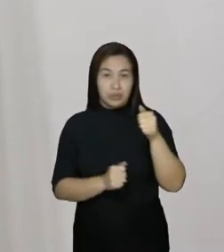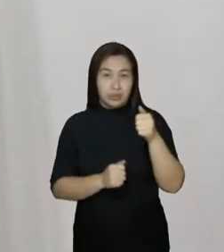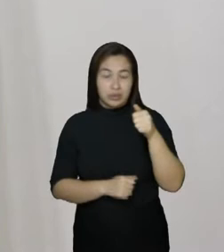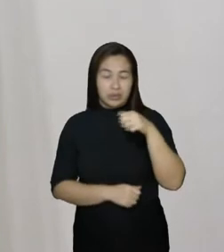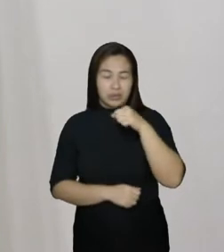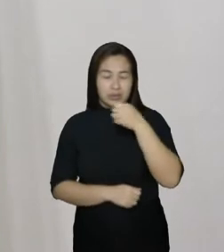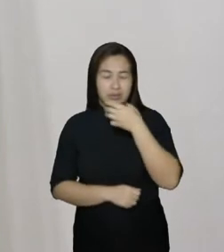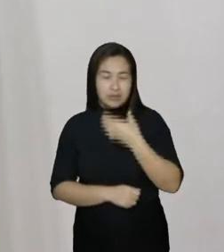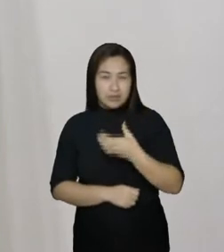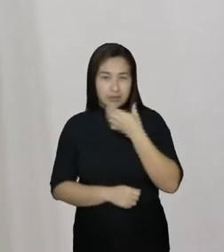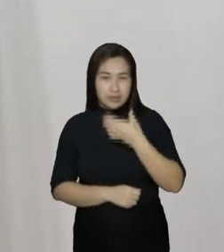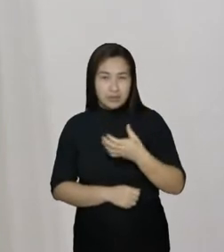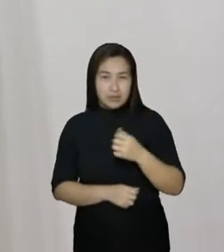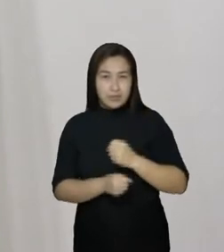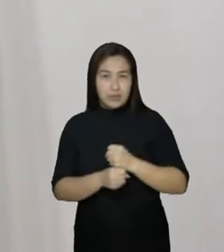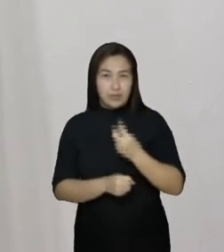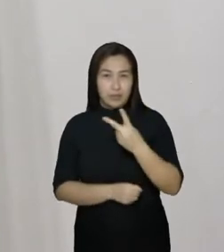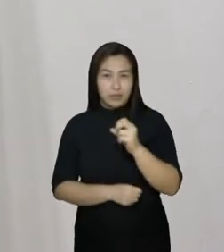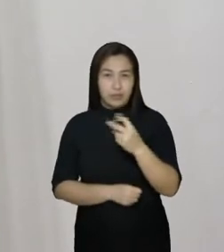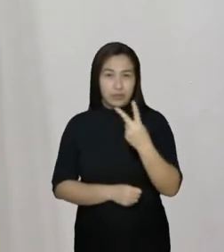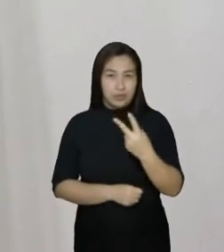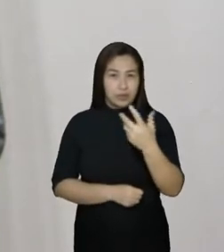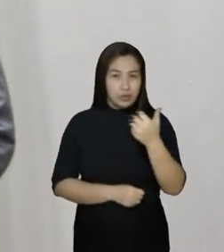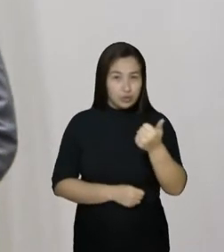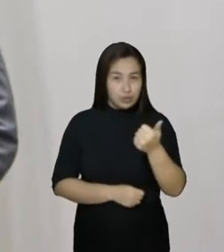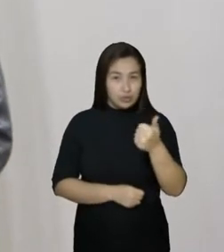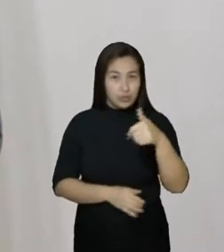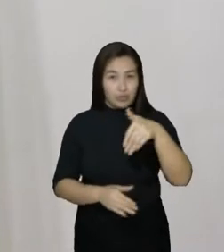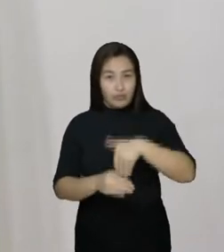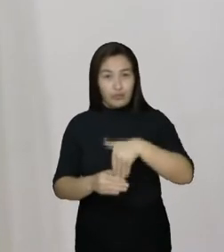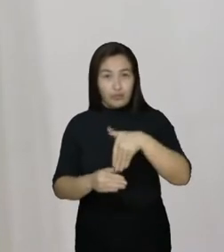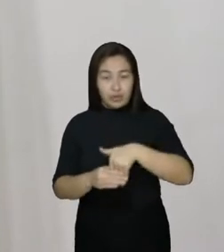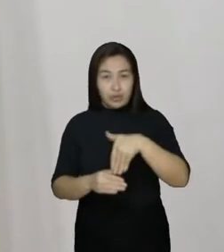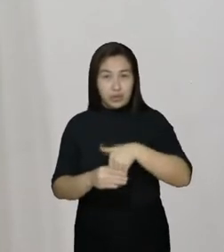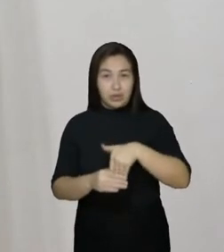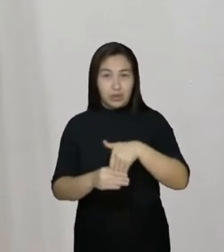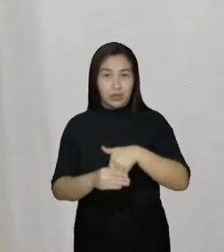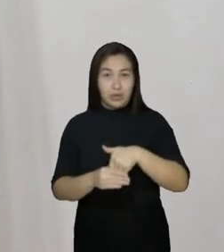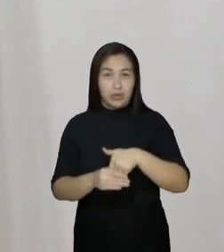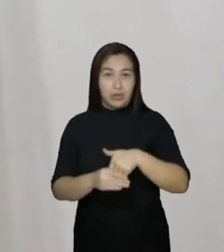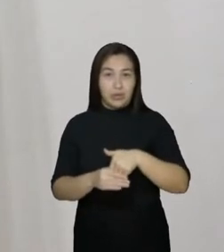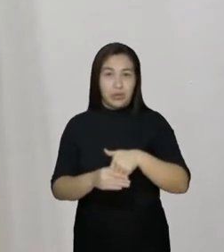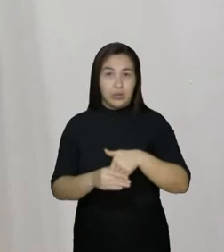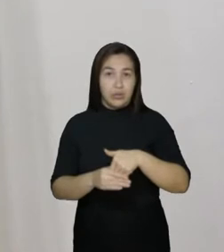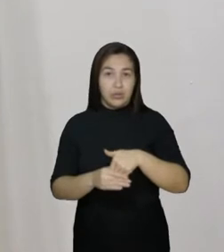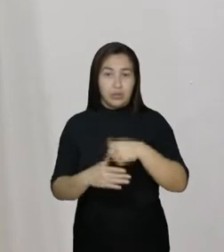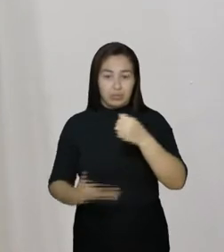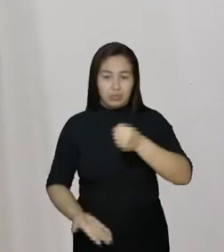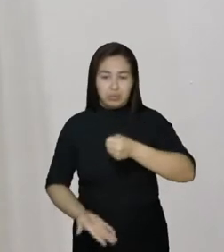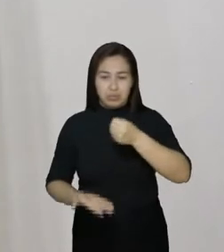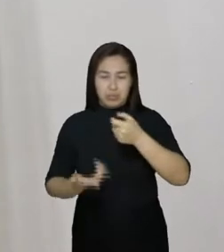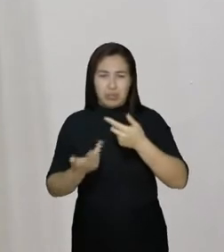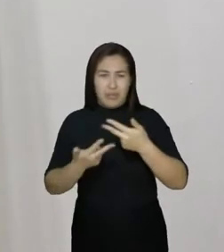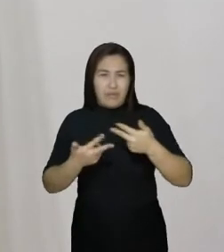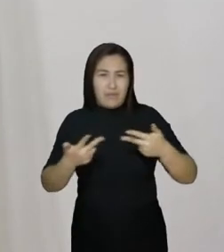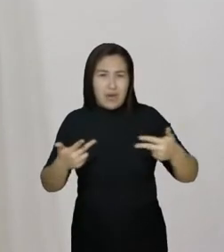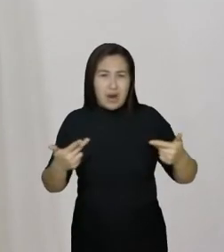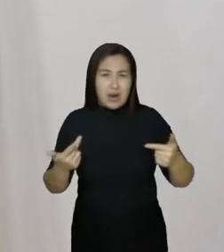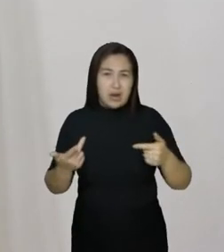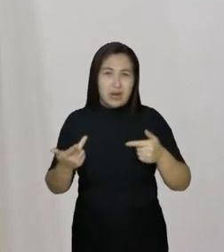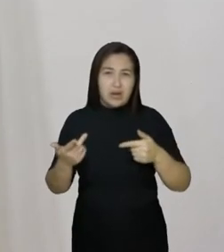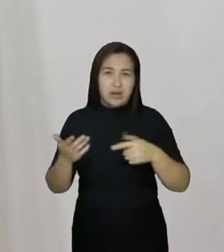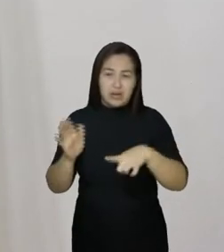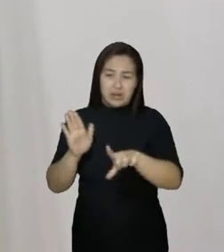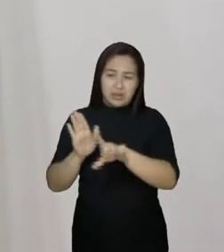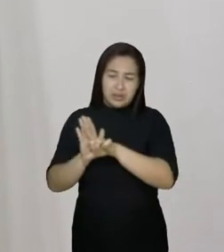dezembro de 2021, o dia em que foi votado aqui, deputados, o pacotaço da alegria. Se lembram deles?